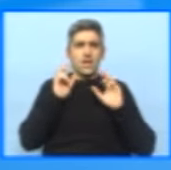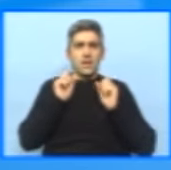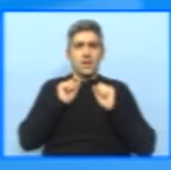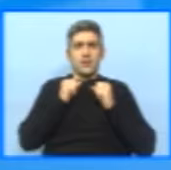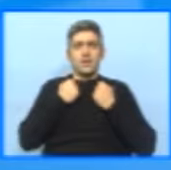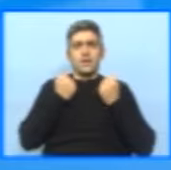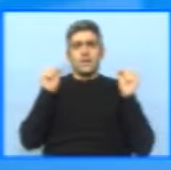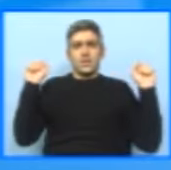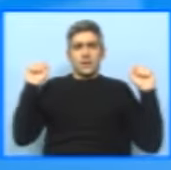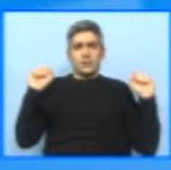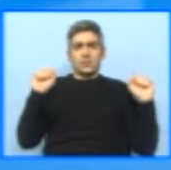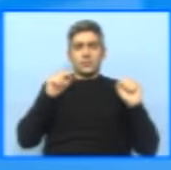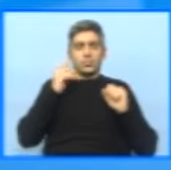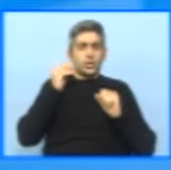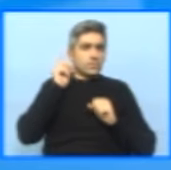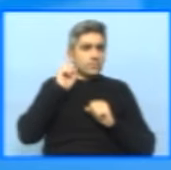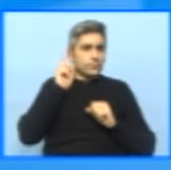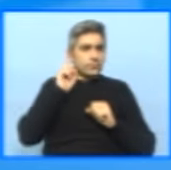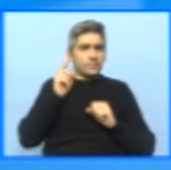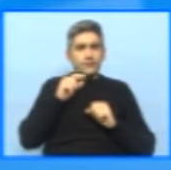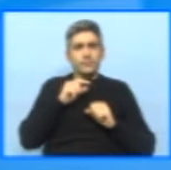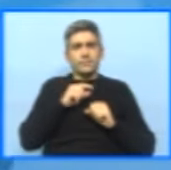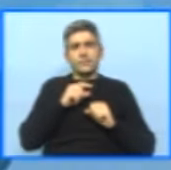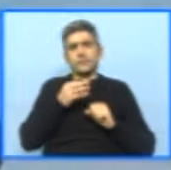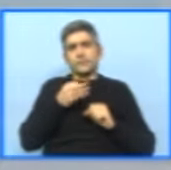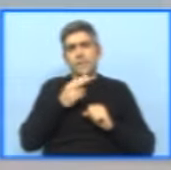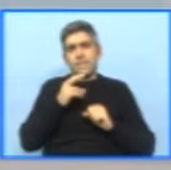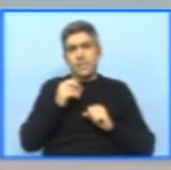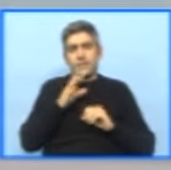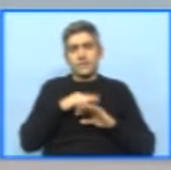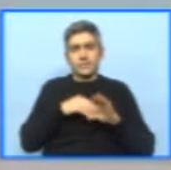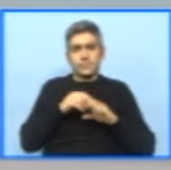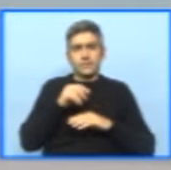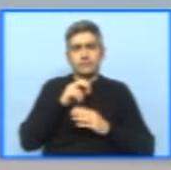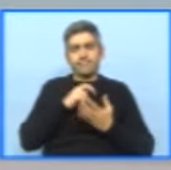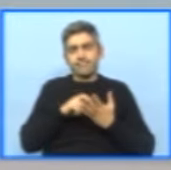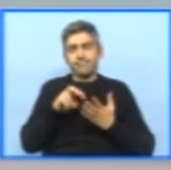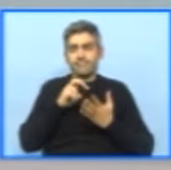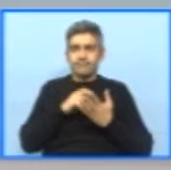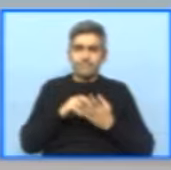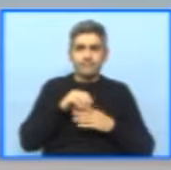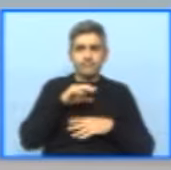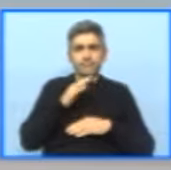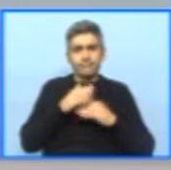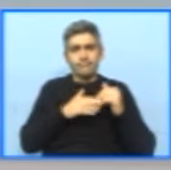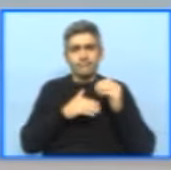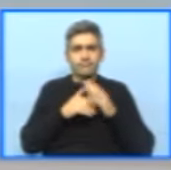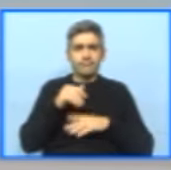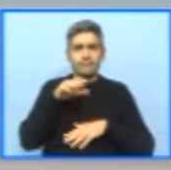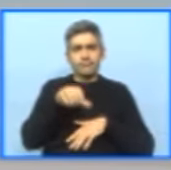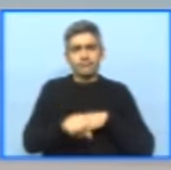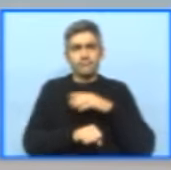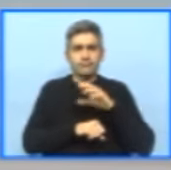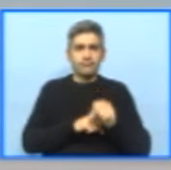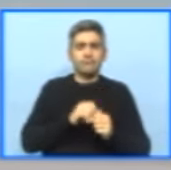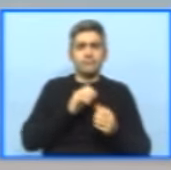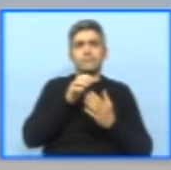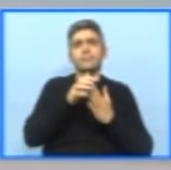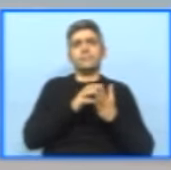isso é muito importante. O povo está a fazer uma caminhada e o que é que o